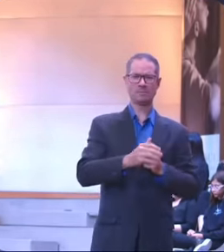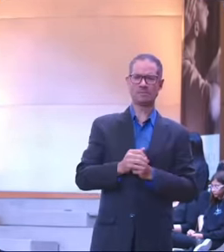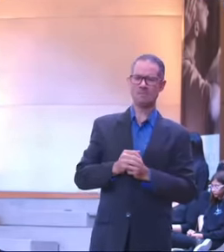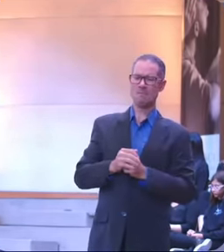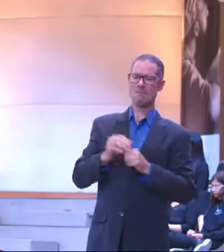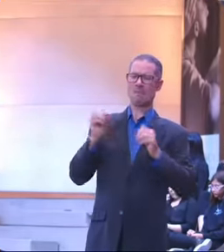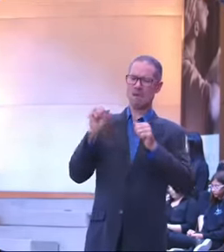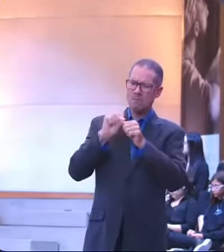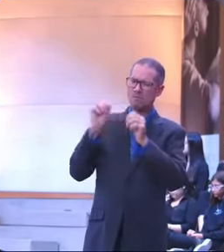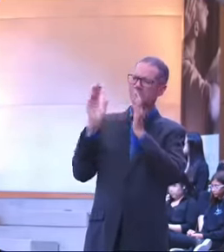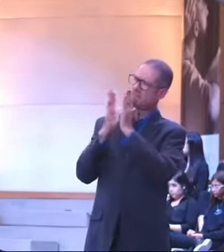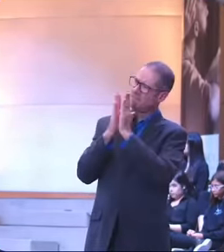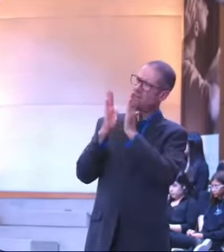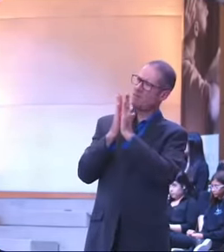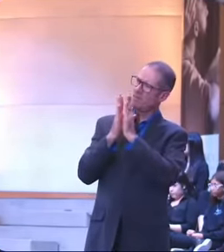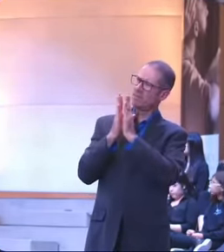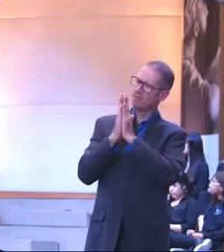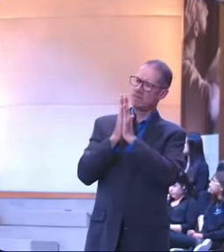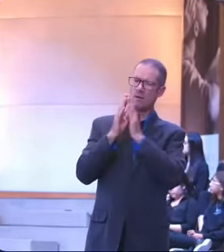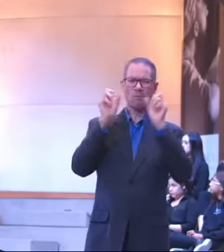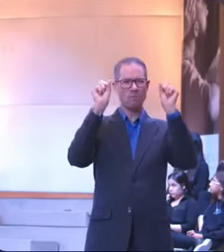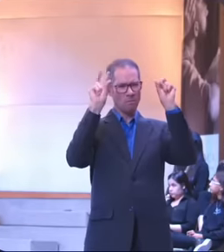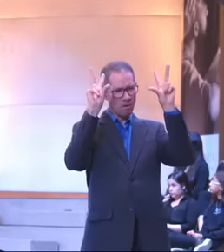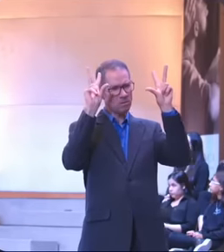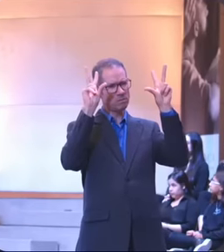Ele faz orações